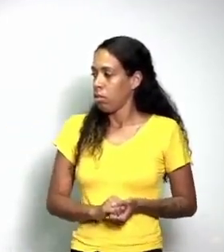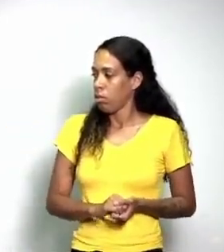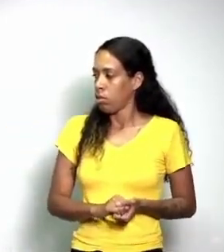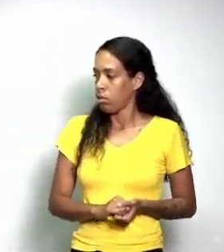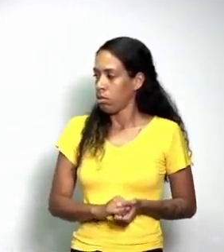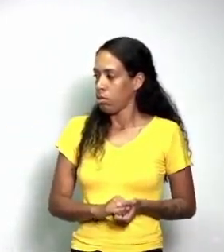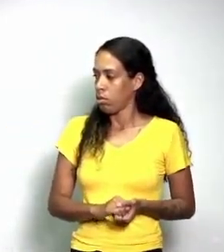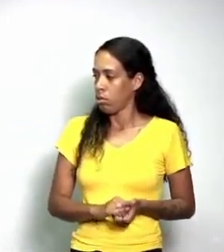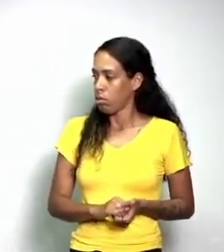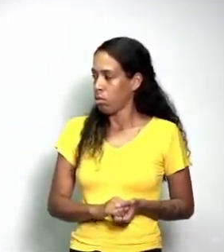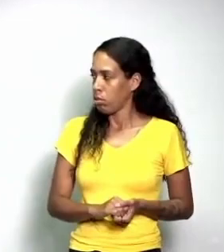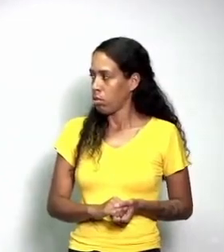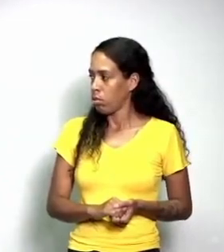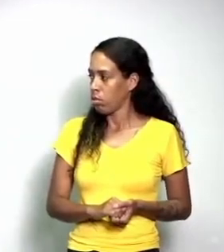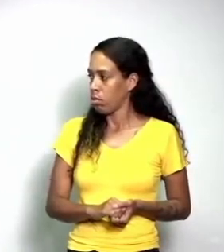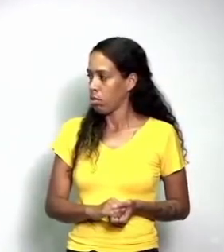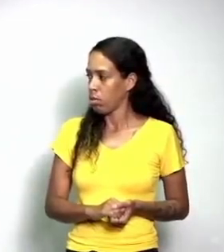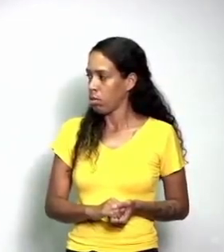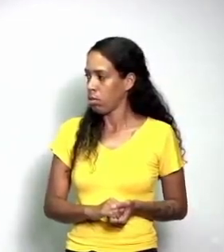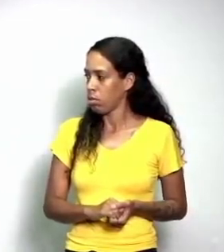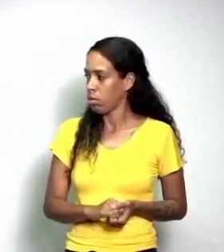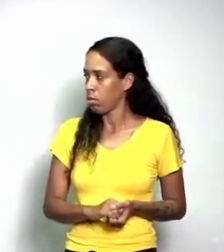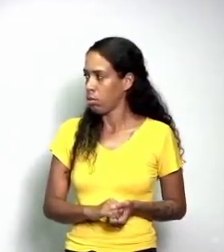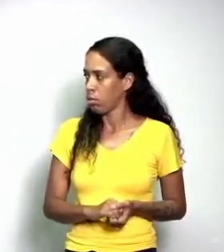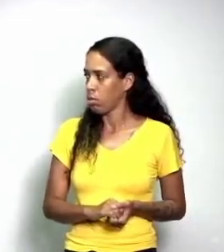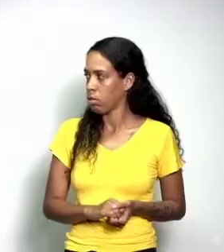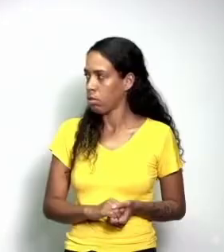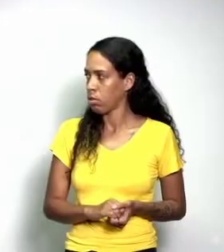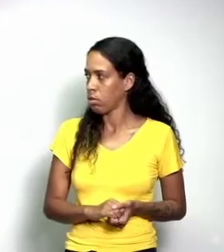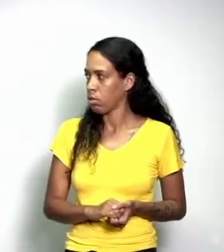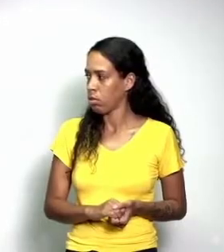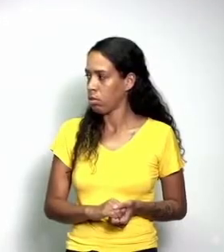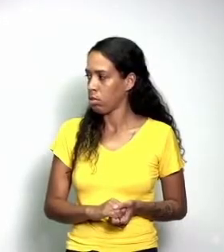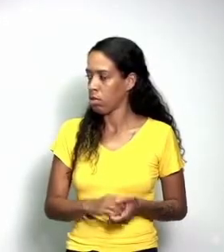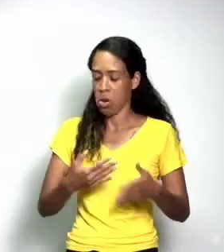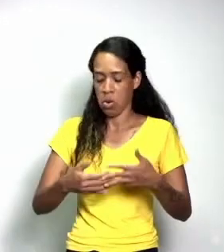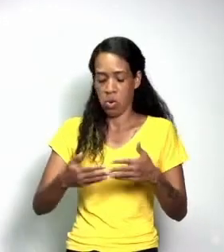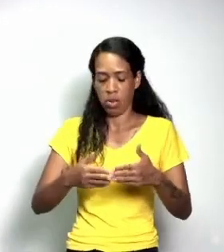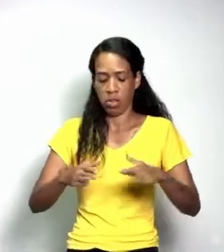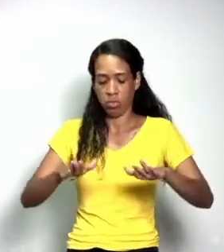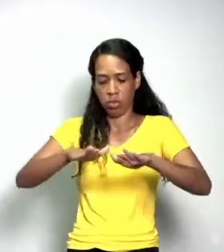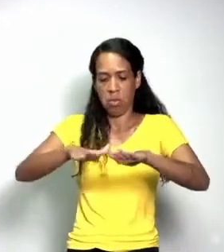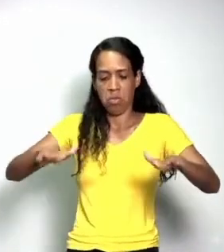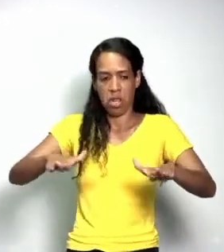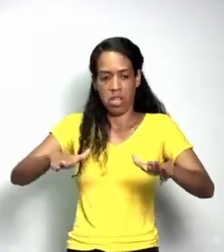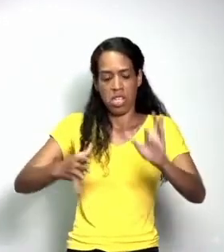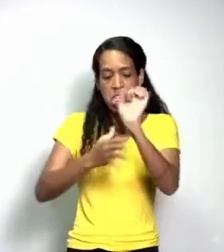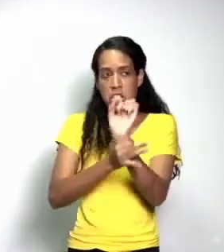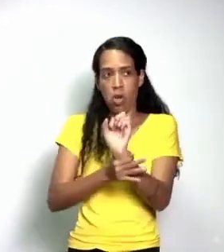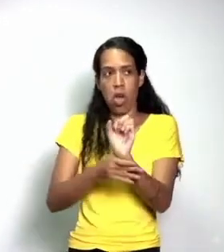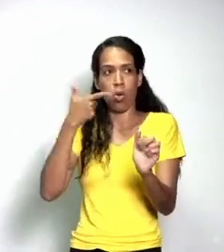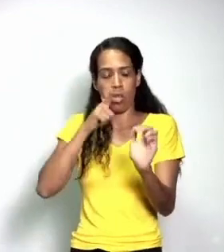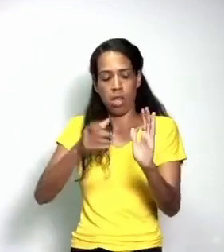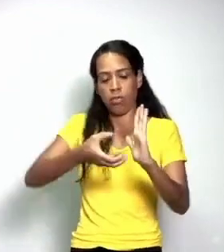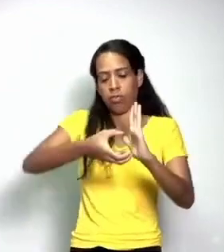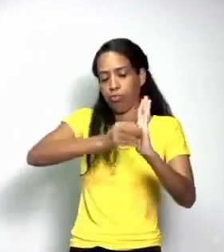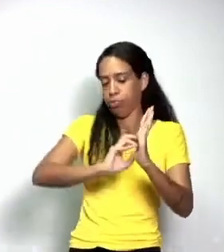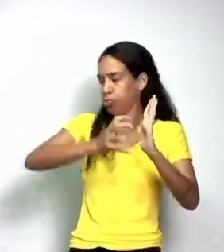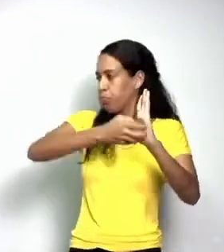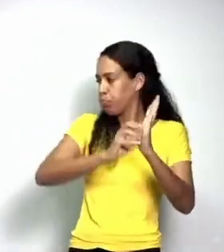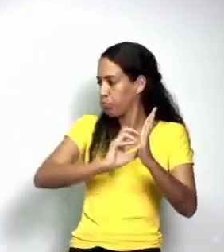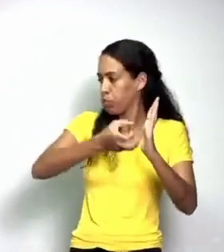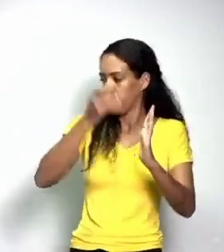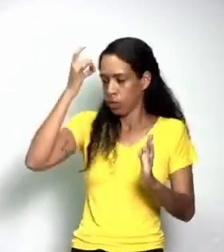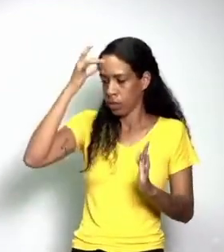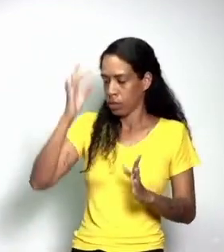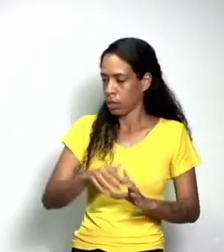E aí, com ele mais próximo de você e também, provavelmente, em cima de algum lugar mais seguro, você consegue girar ele. Isso.